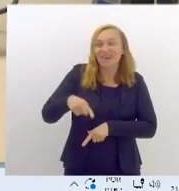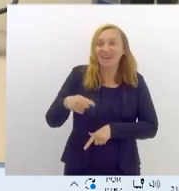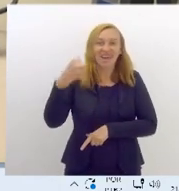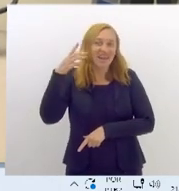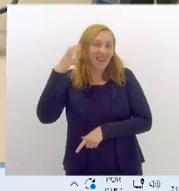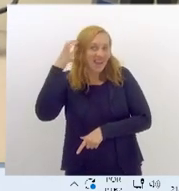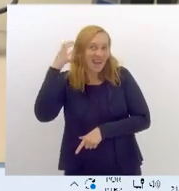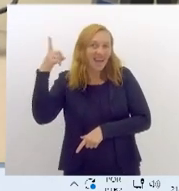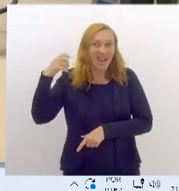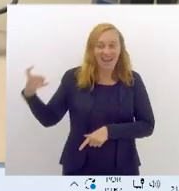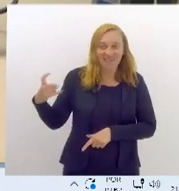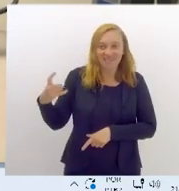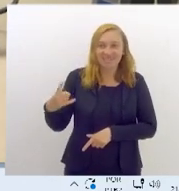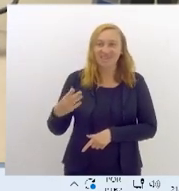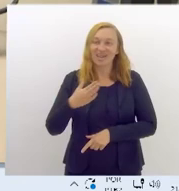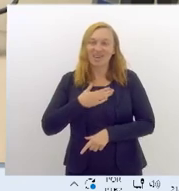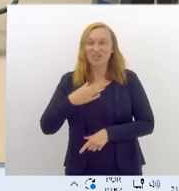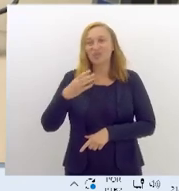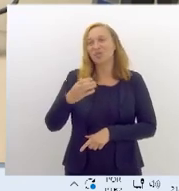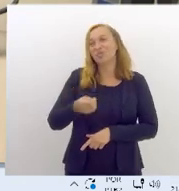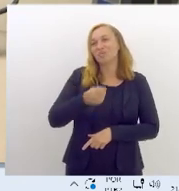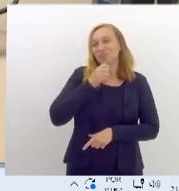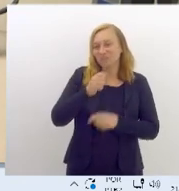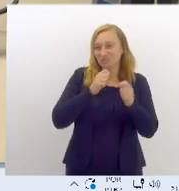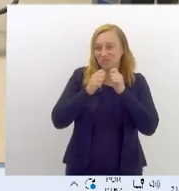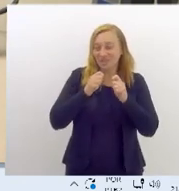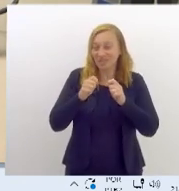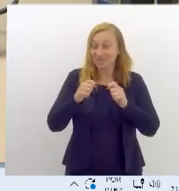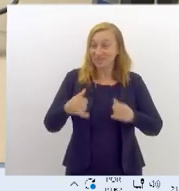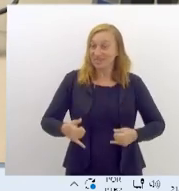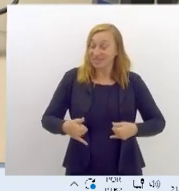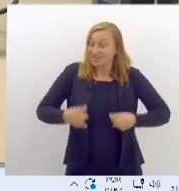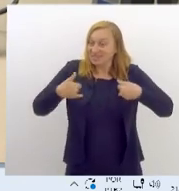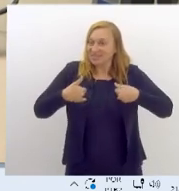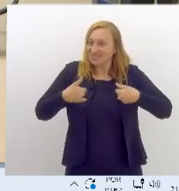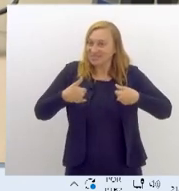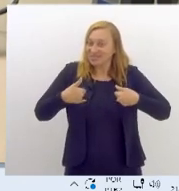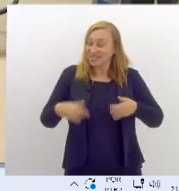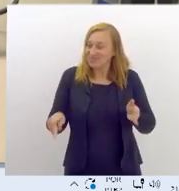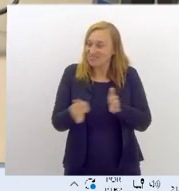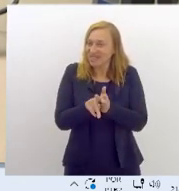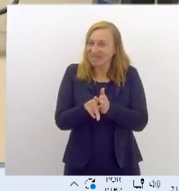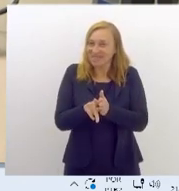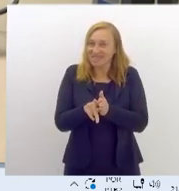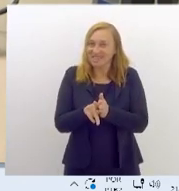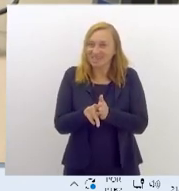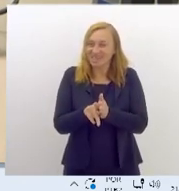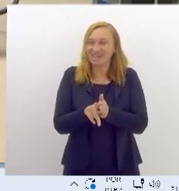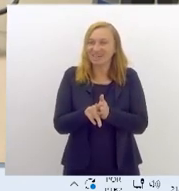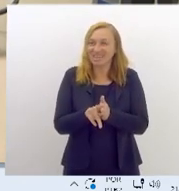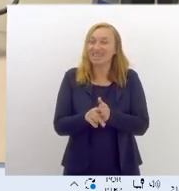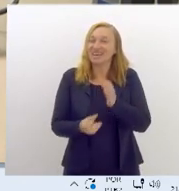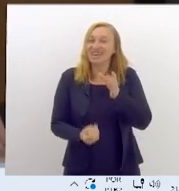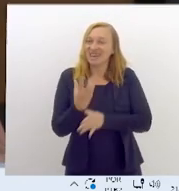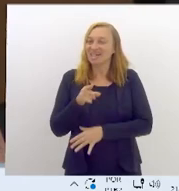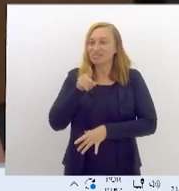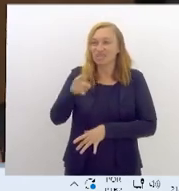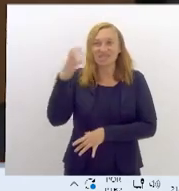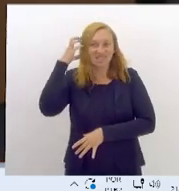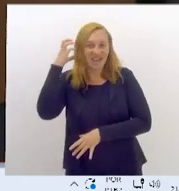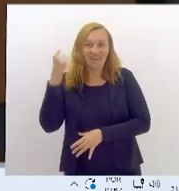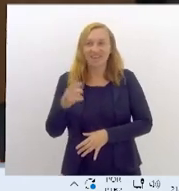a rádio alérgica eu como radialista me sinto privilegiado de fazer parte dessa emissora criada por você